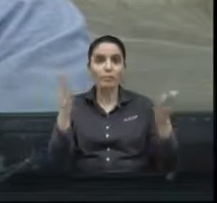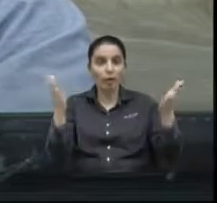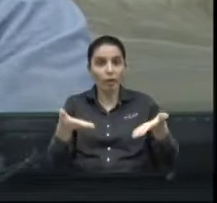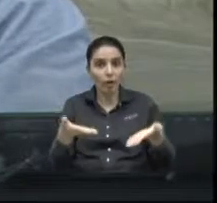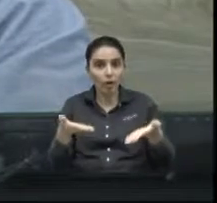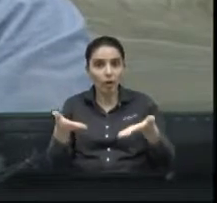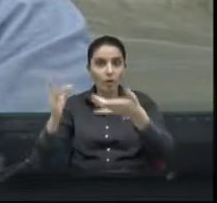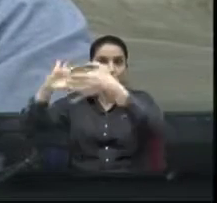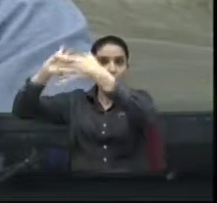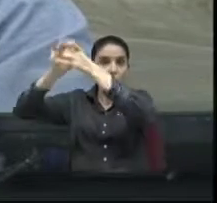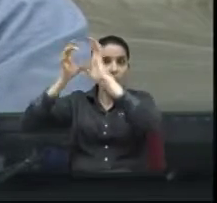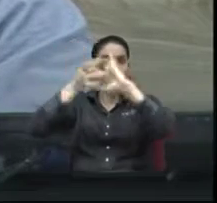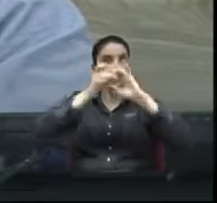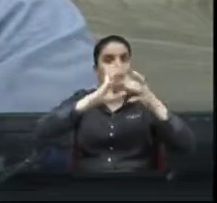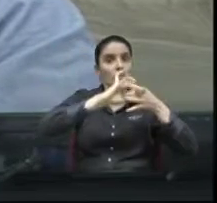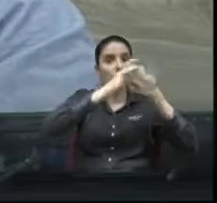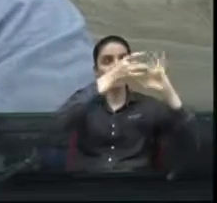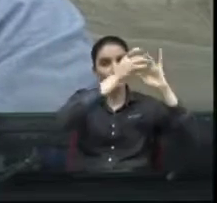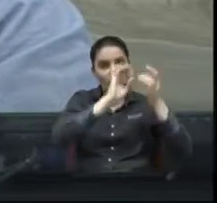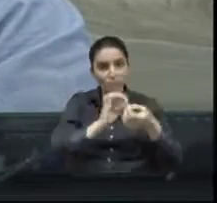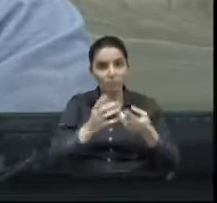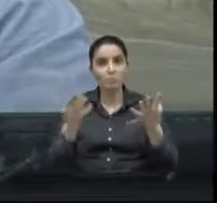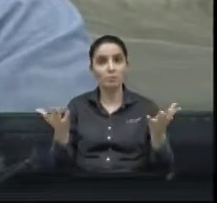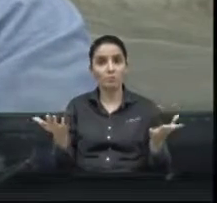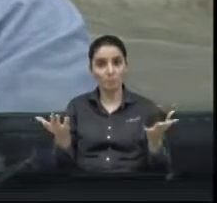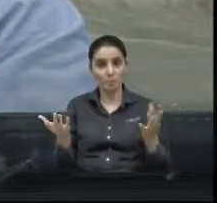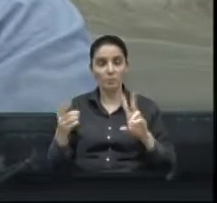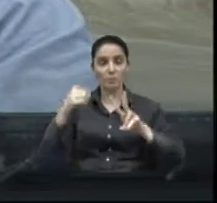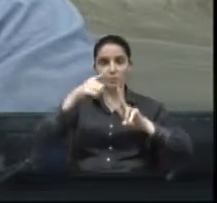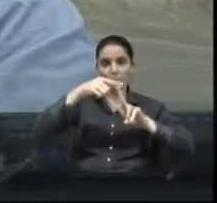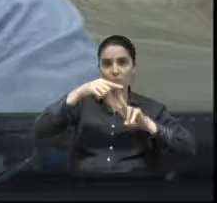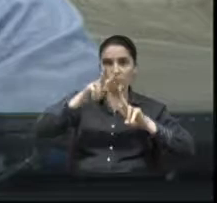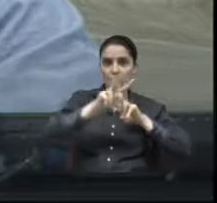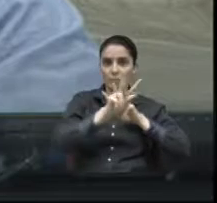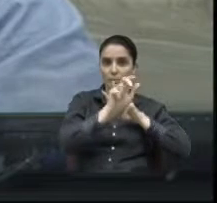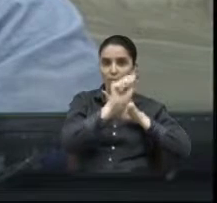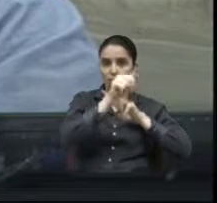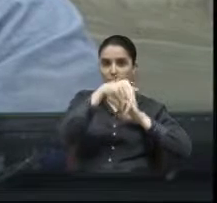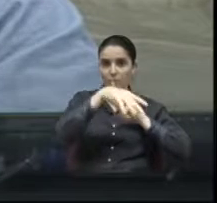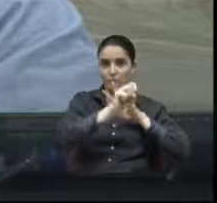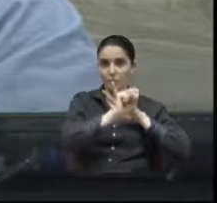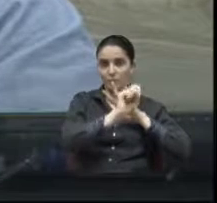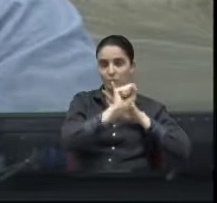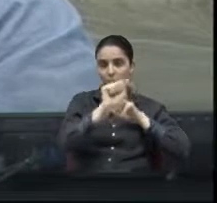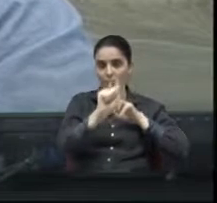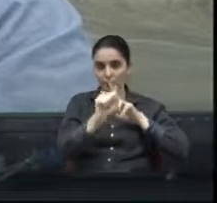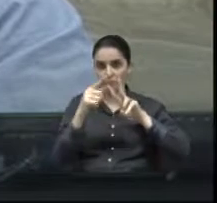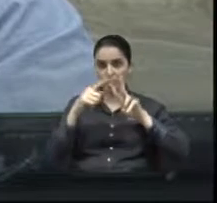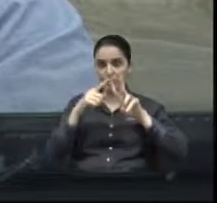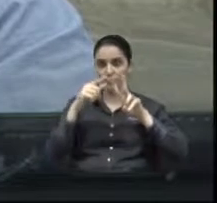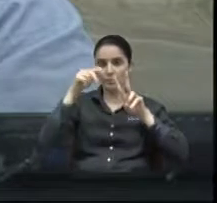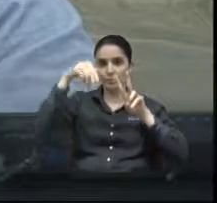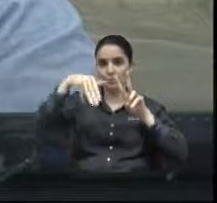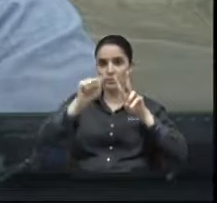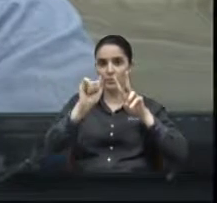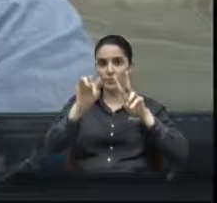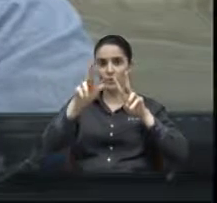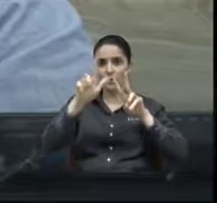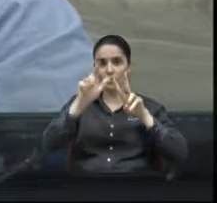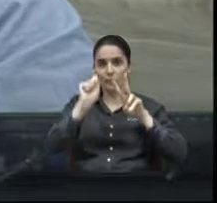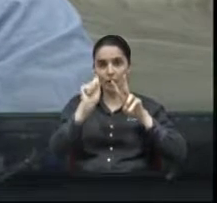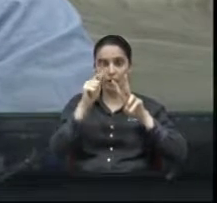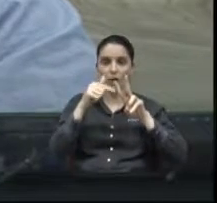2 meninas. A Vanessa e a Mayla, que treinavam junto e moravam na SECAP, né,